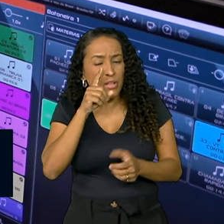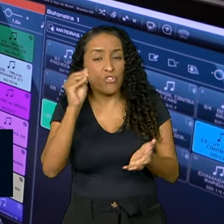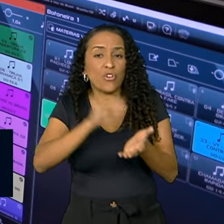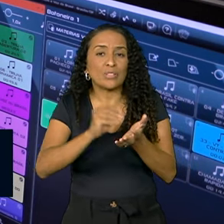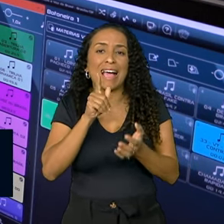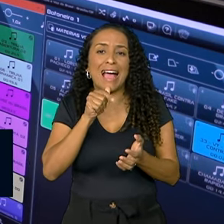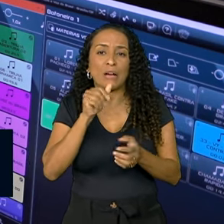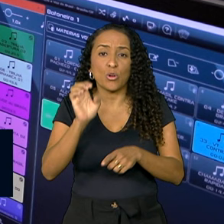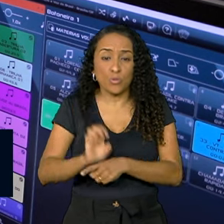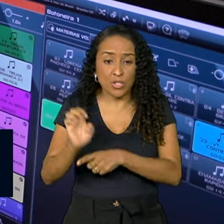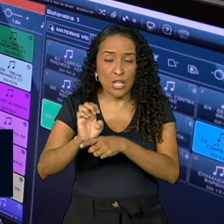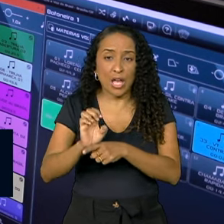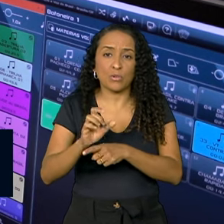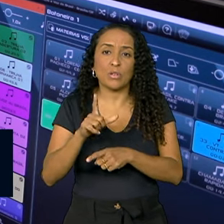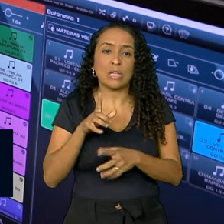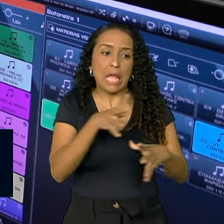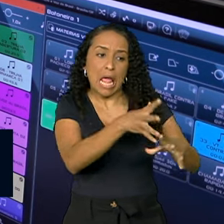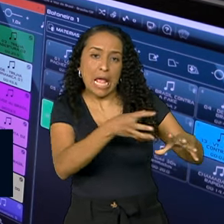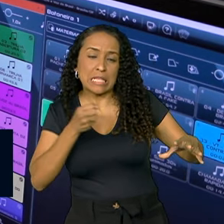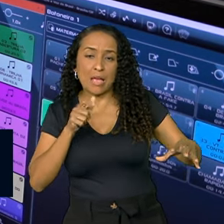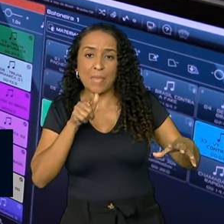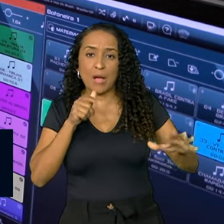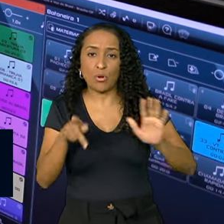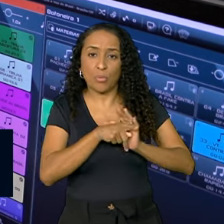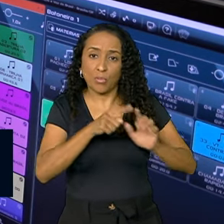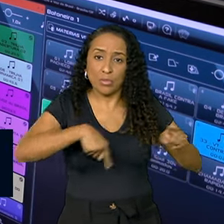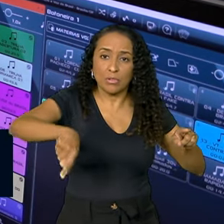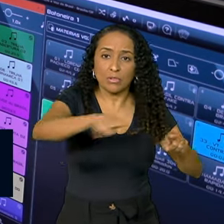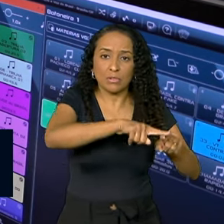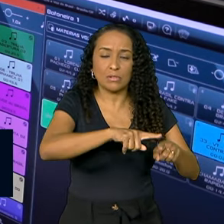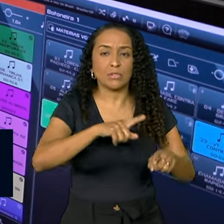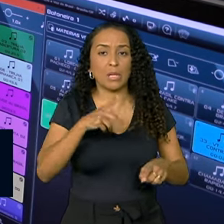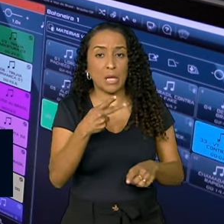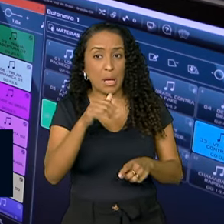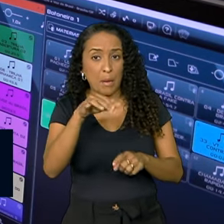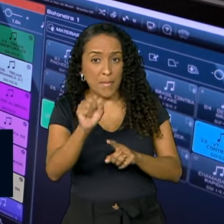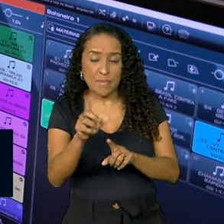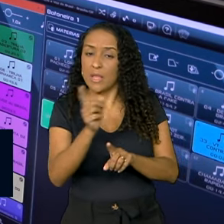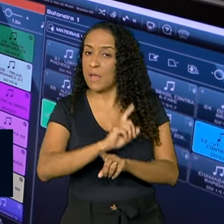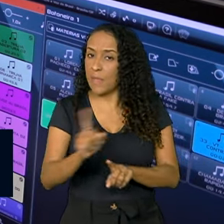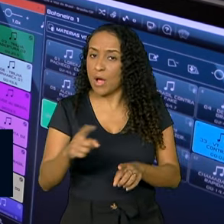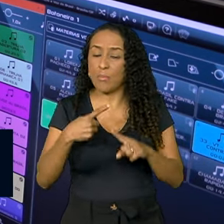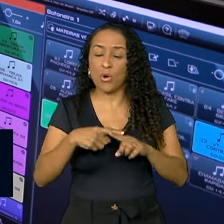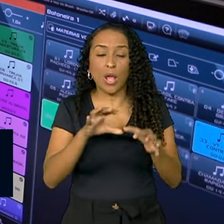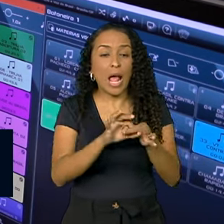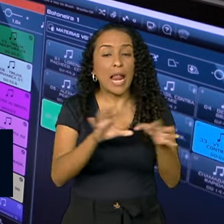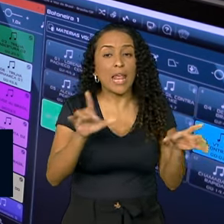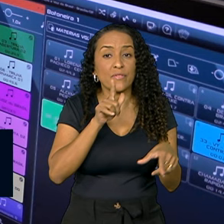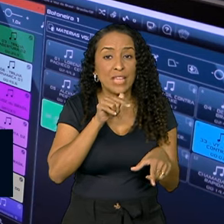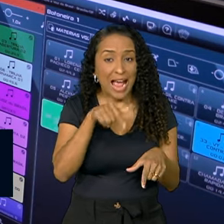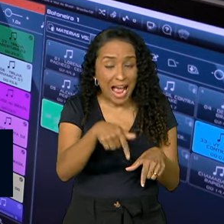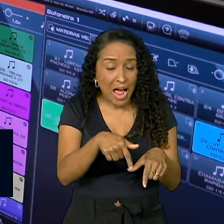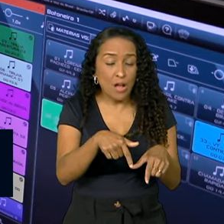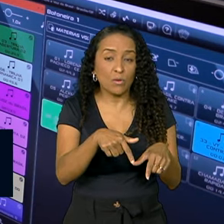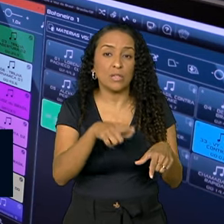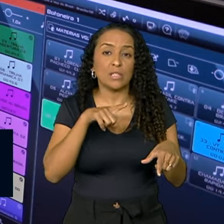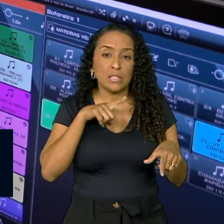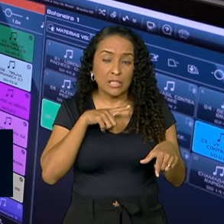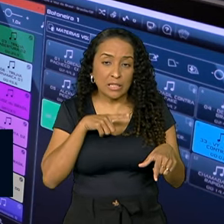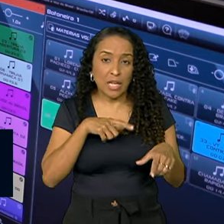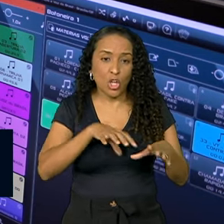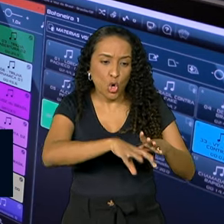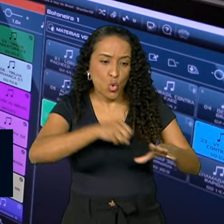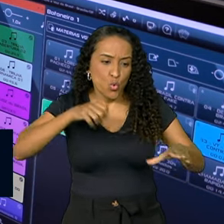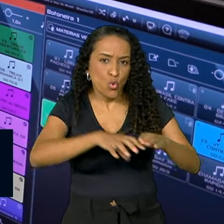os estados que se beneficiam da transposição pelo pisp não porque a disponibilidade de água que que a gente